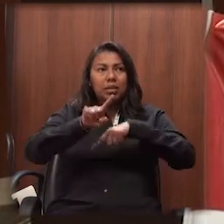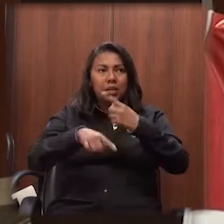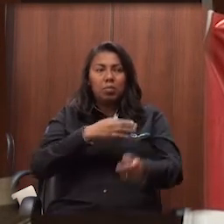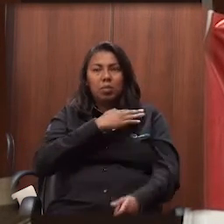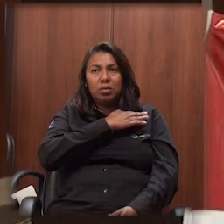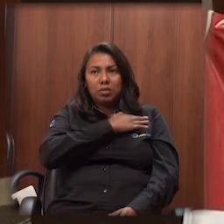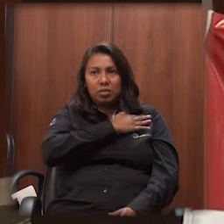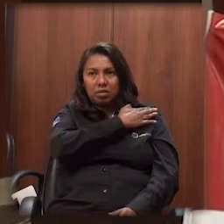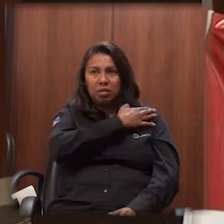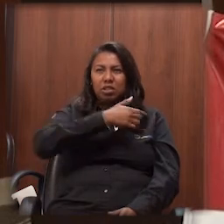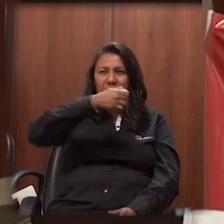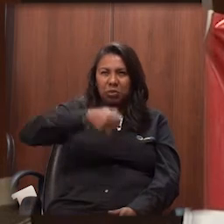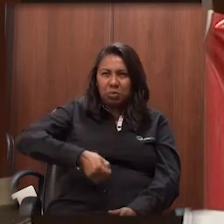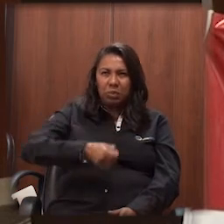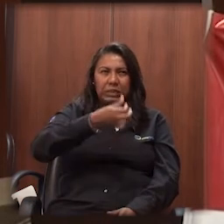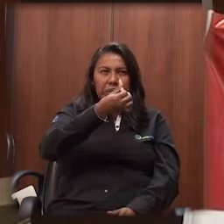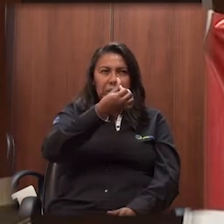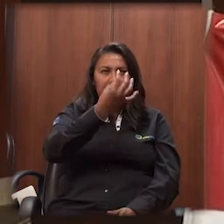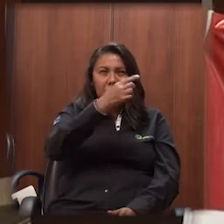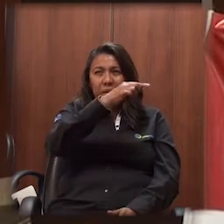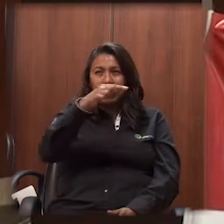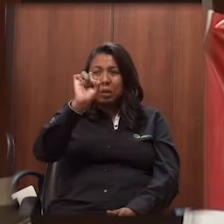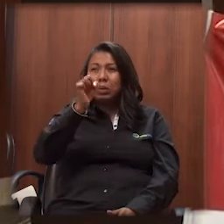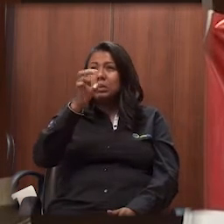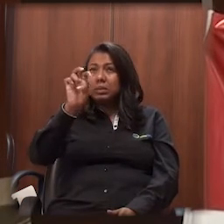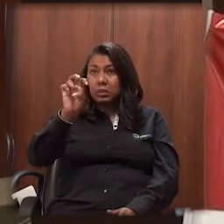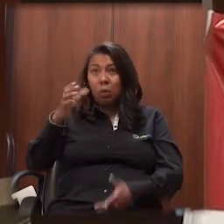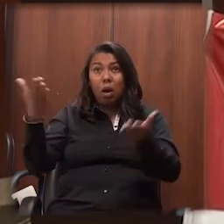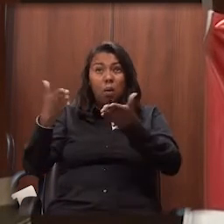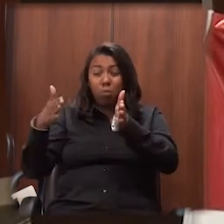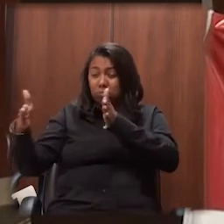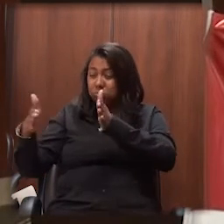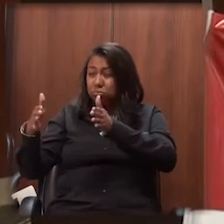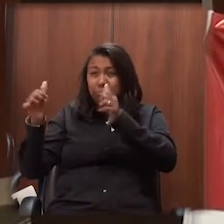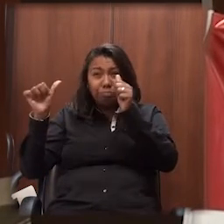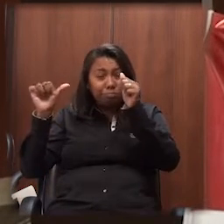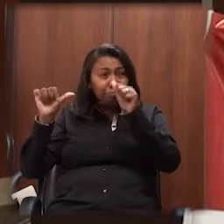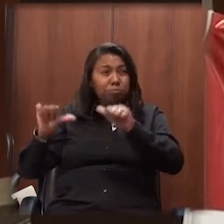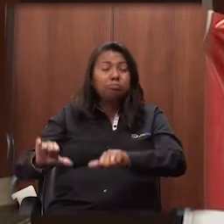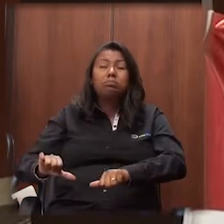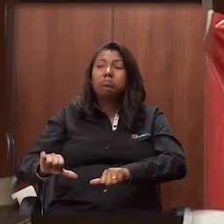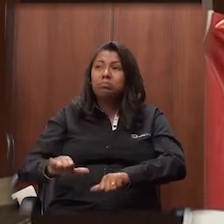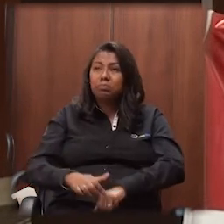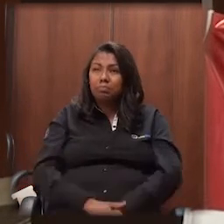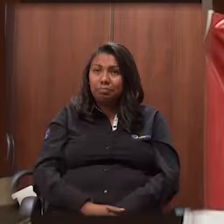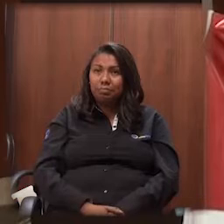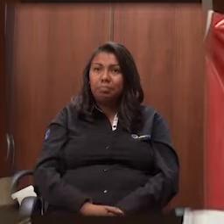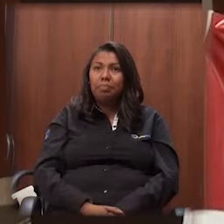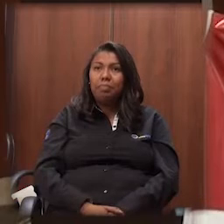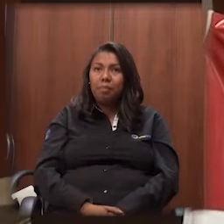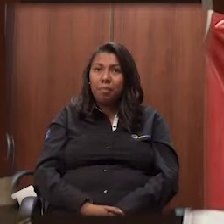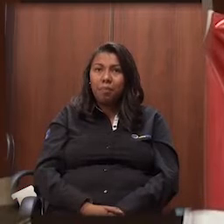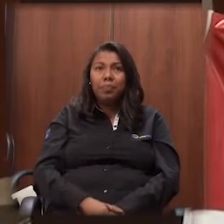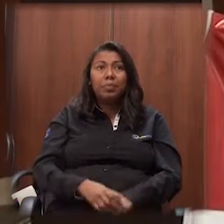de 64-85. Então, é num ambiente extremamente infenso que ele comparece com